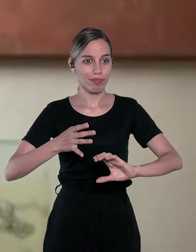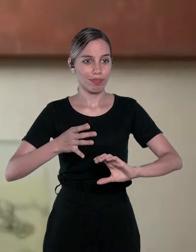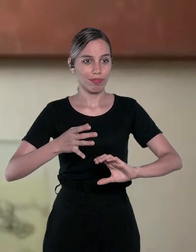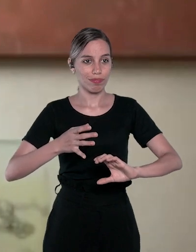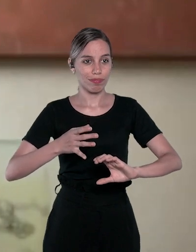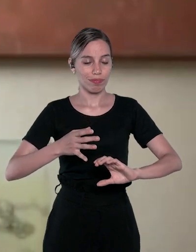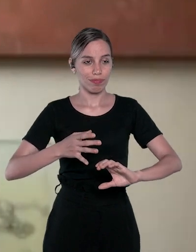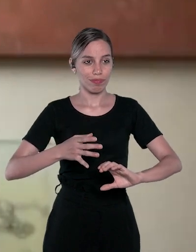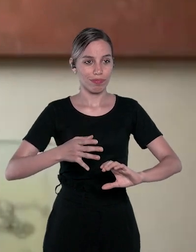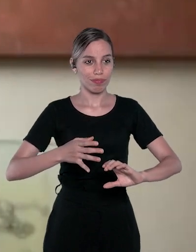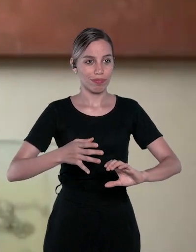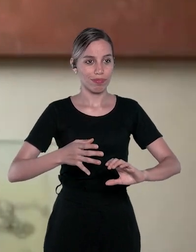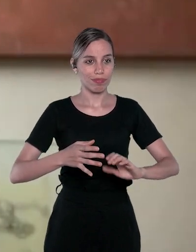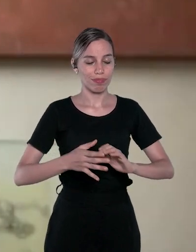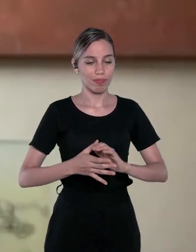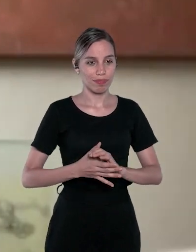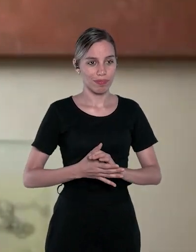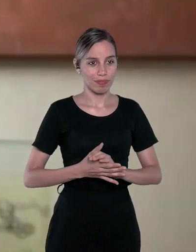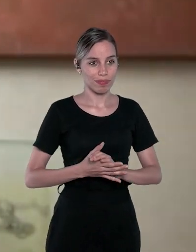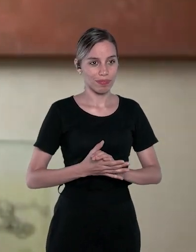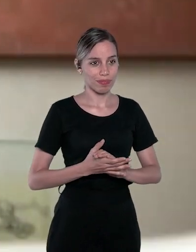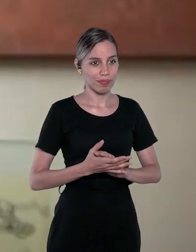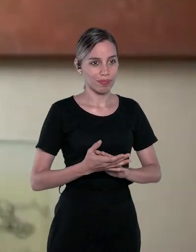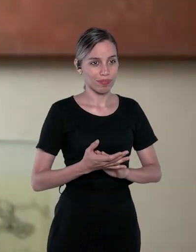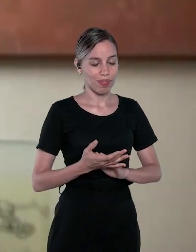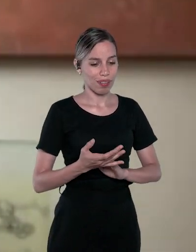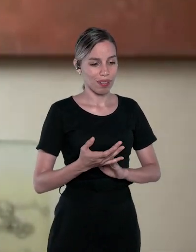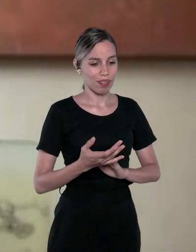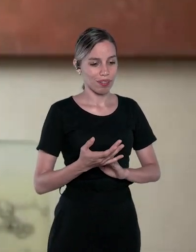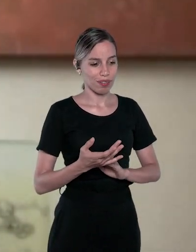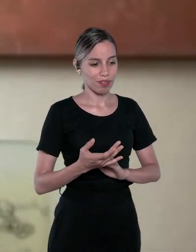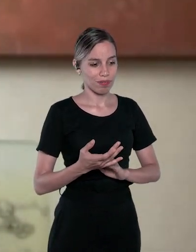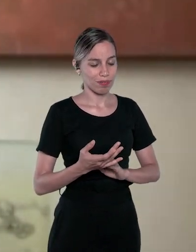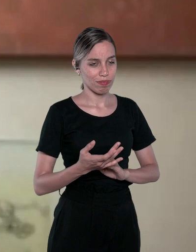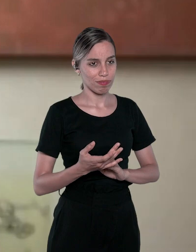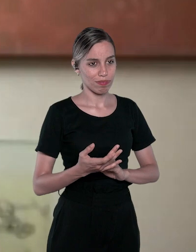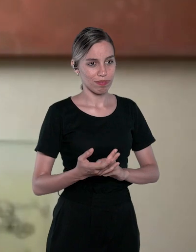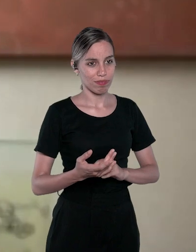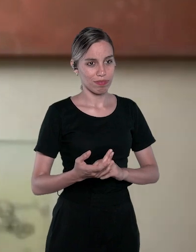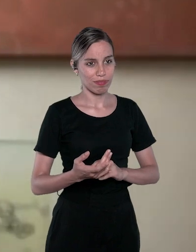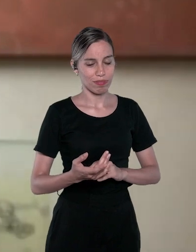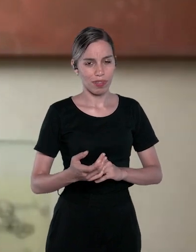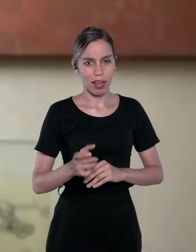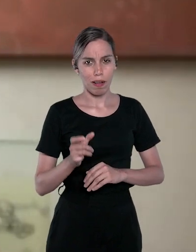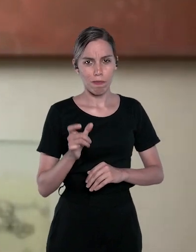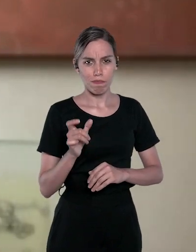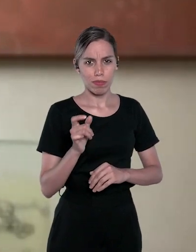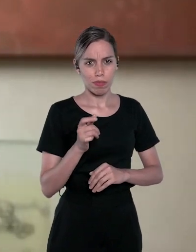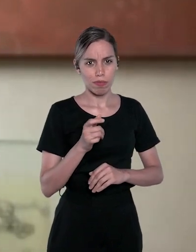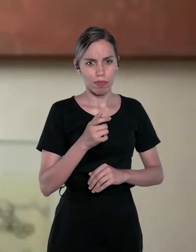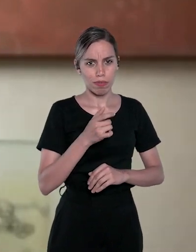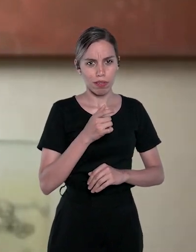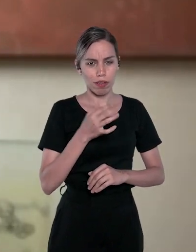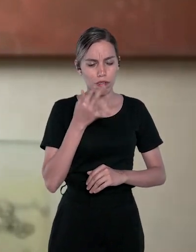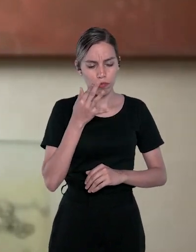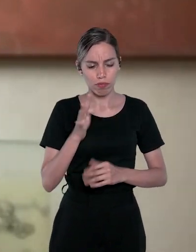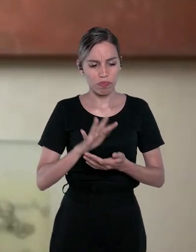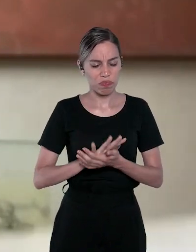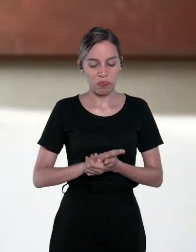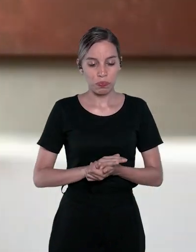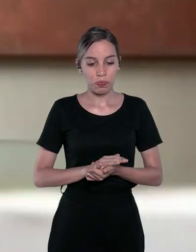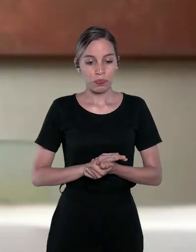Debussy, Ravel ou Pixinguinha desata o nó da poesia, é